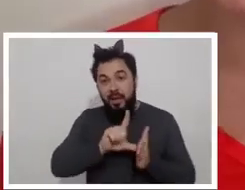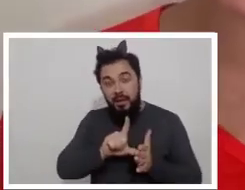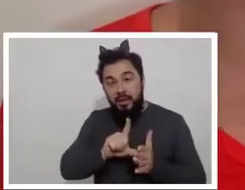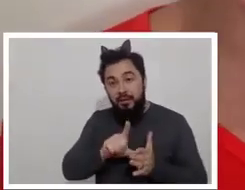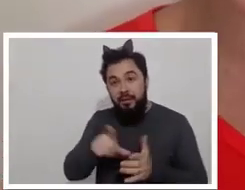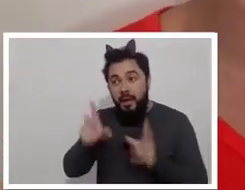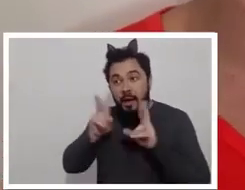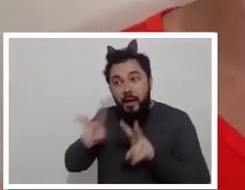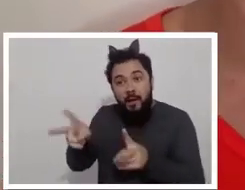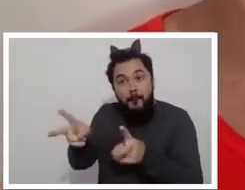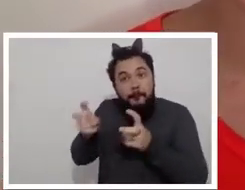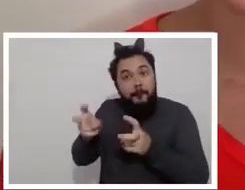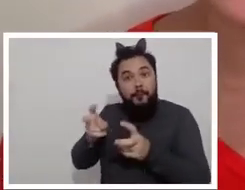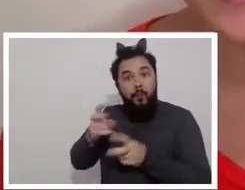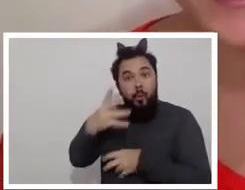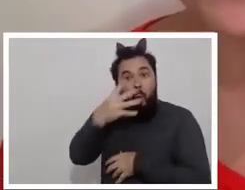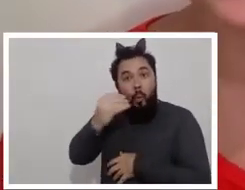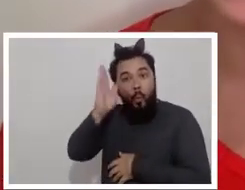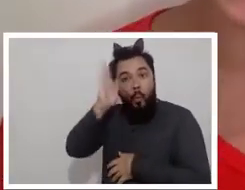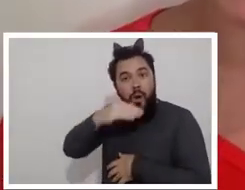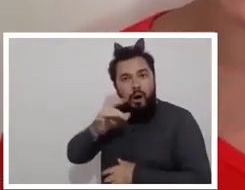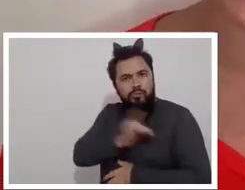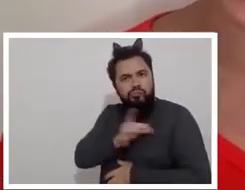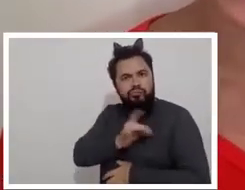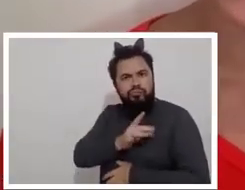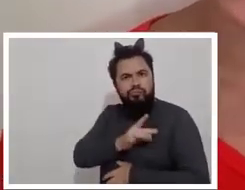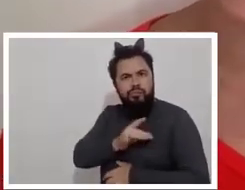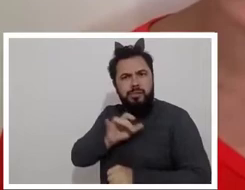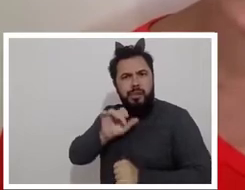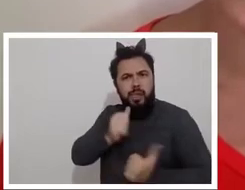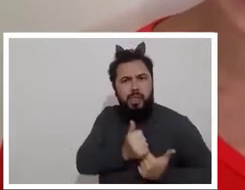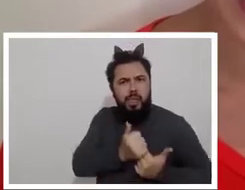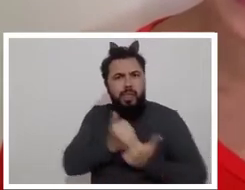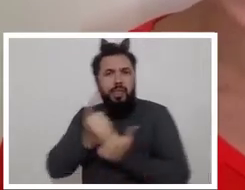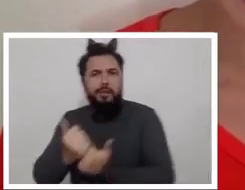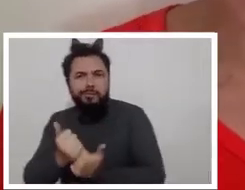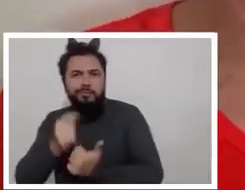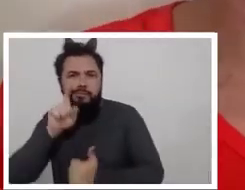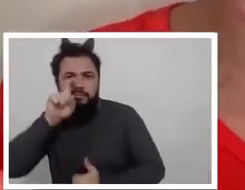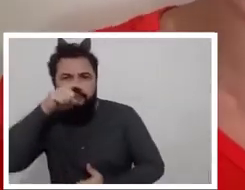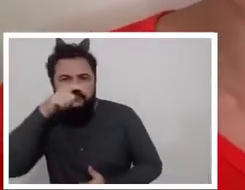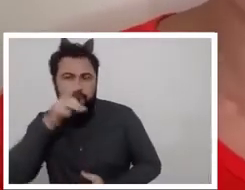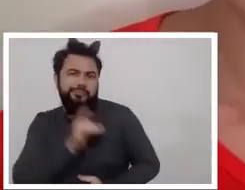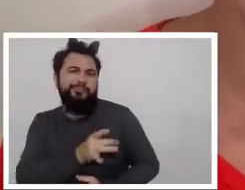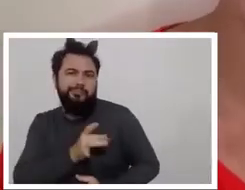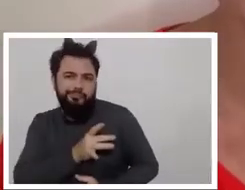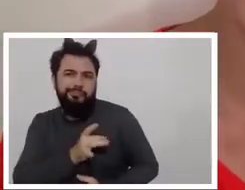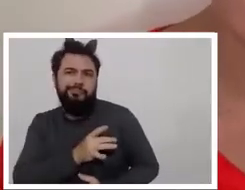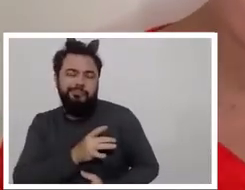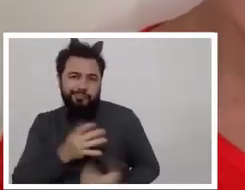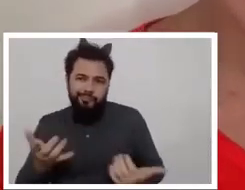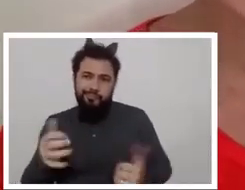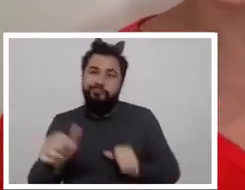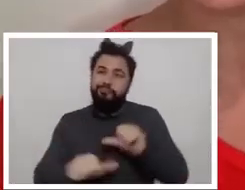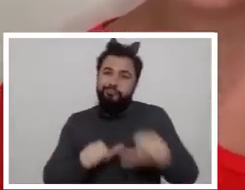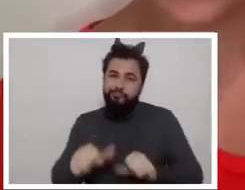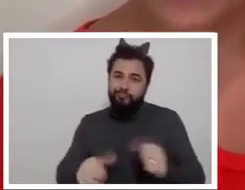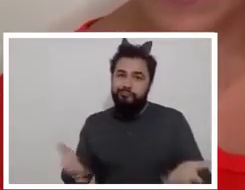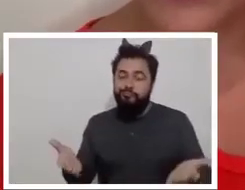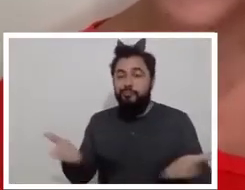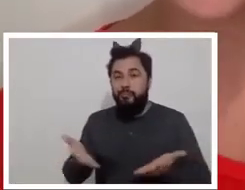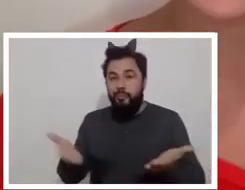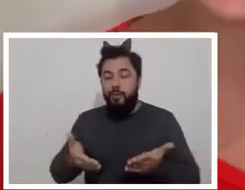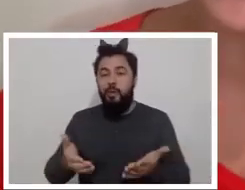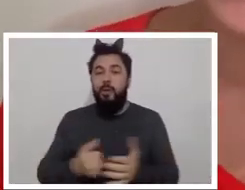depois parar de ter menos um lobo e aí a figura da bruxa que tomou o lugar de amedrontar aquelas crianças e